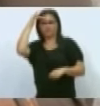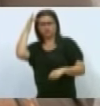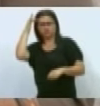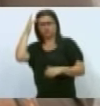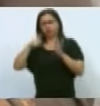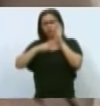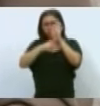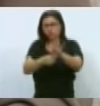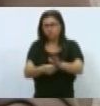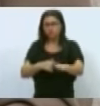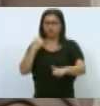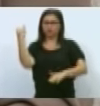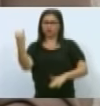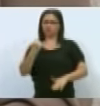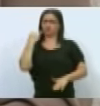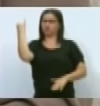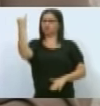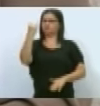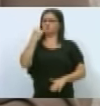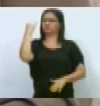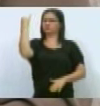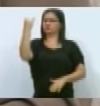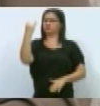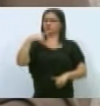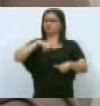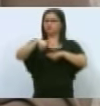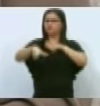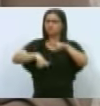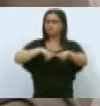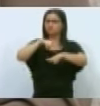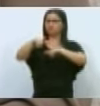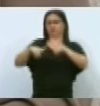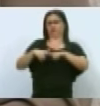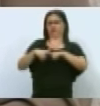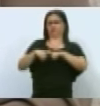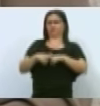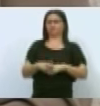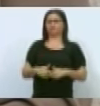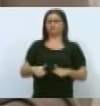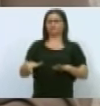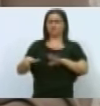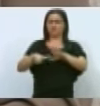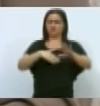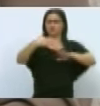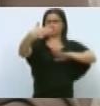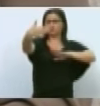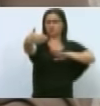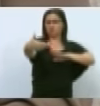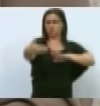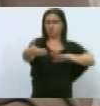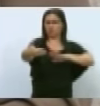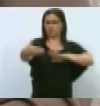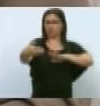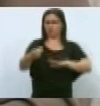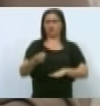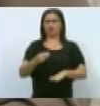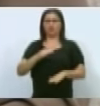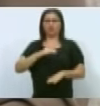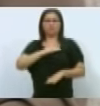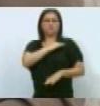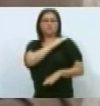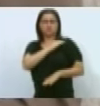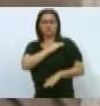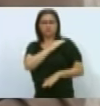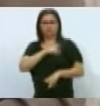é jogar. Eu acho que agora, na semana que vem, nós vamos ter uma reunião no Ministério do Trabalho, então eu vou apresentar isso